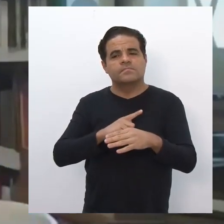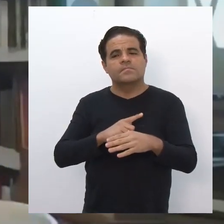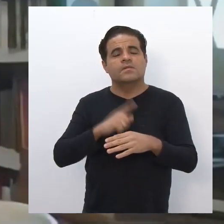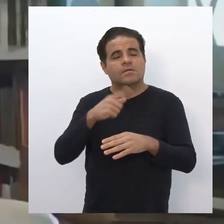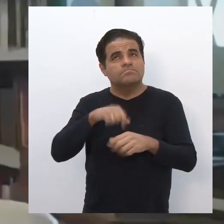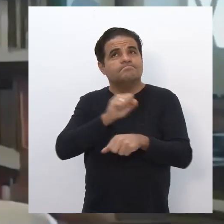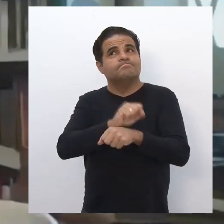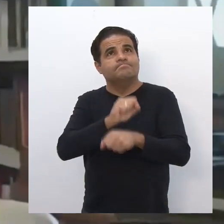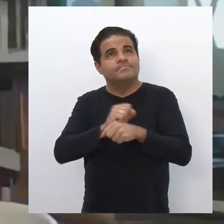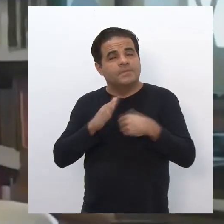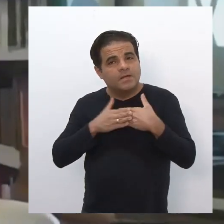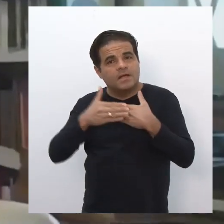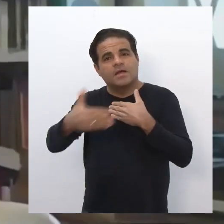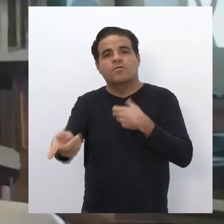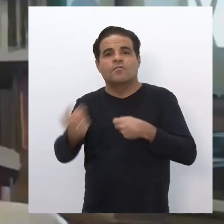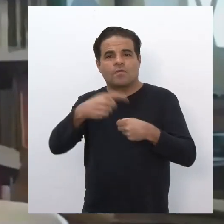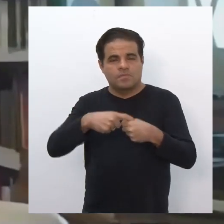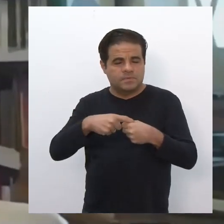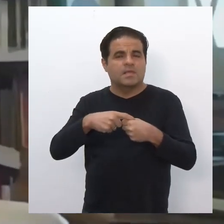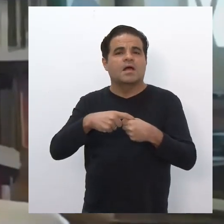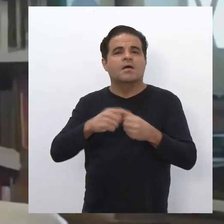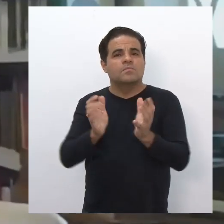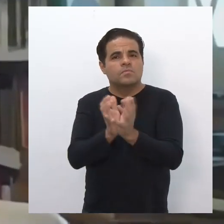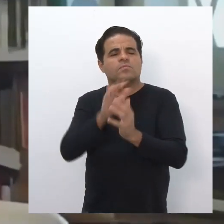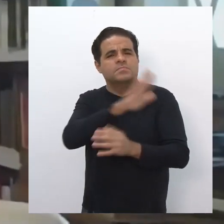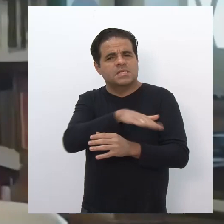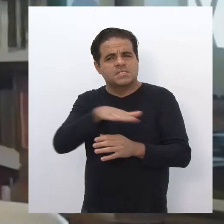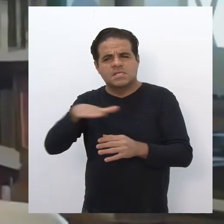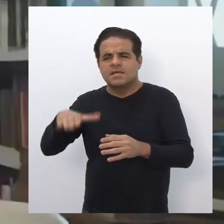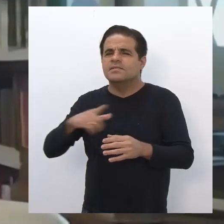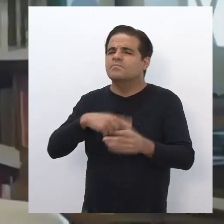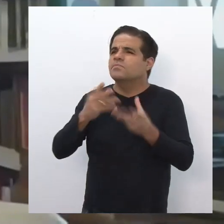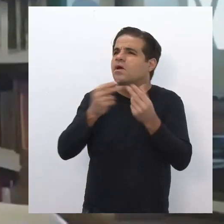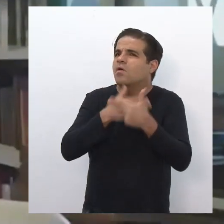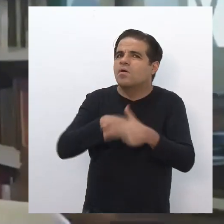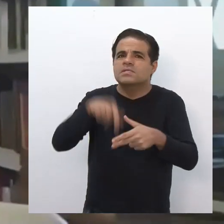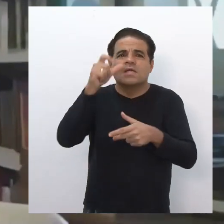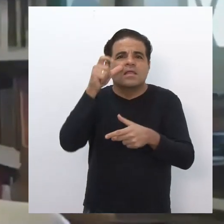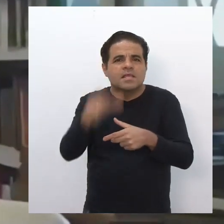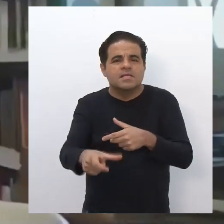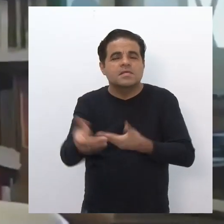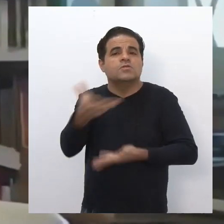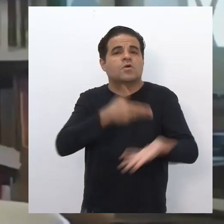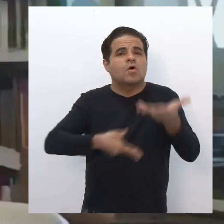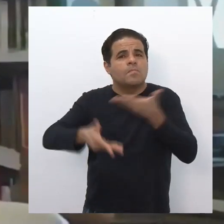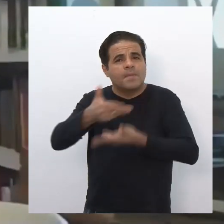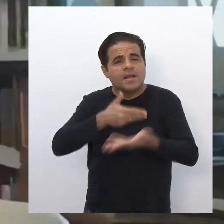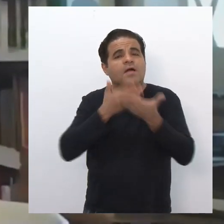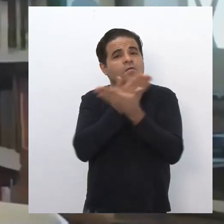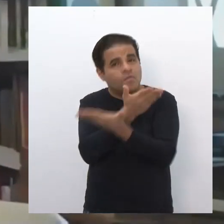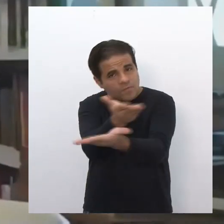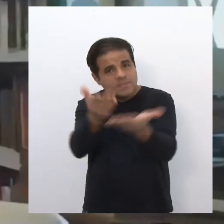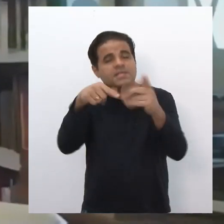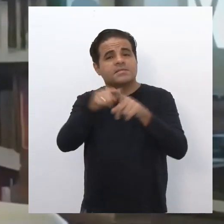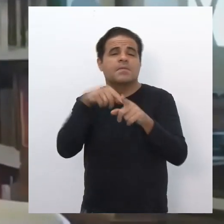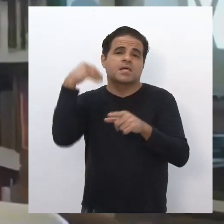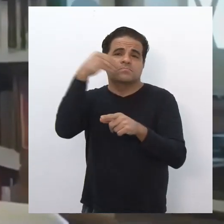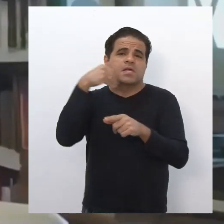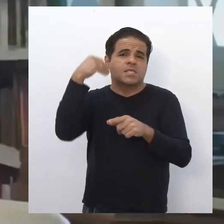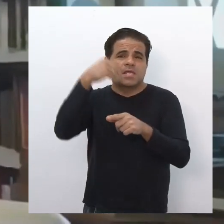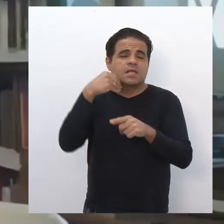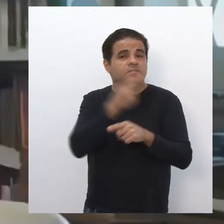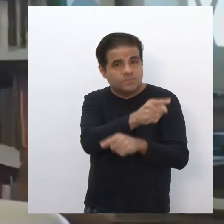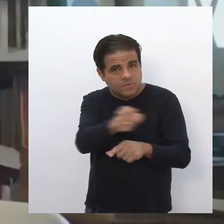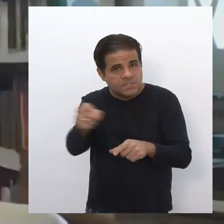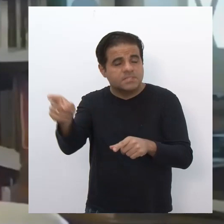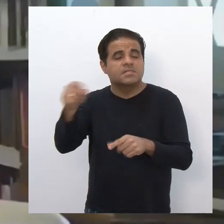Espero voltar logo com a história do Clube das Crianças, tem tantas coisas interessantes, né? E compartilhar com vocês as experiências de